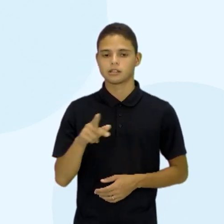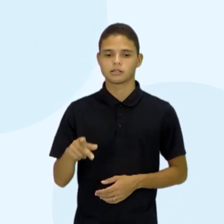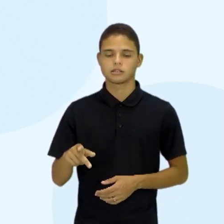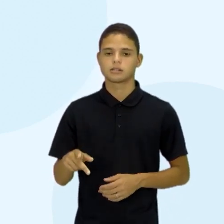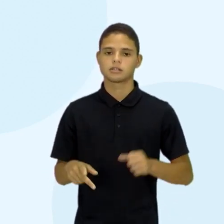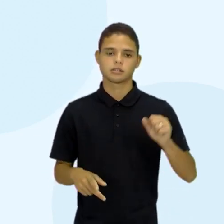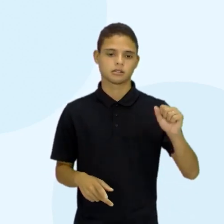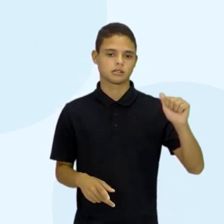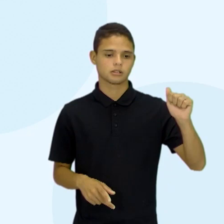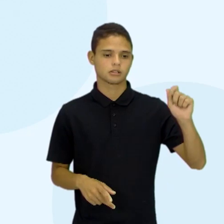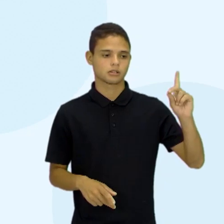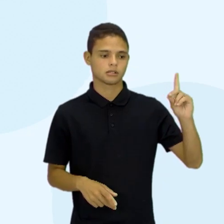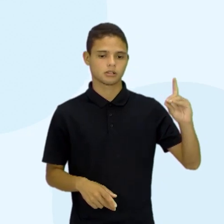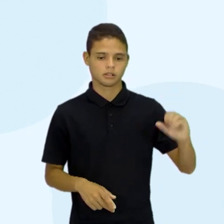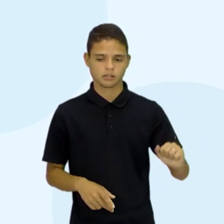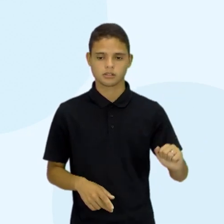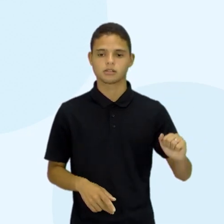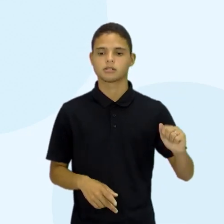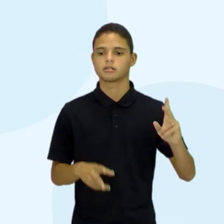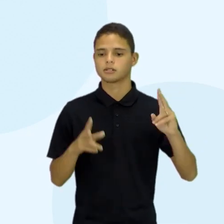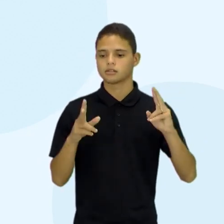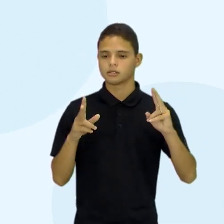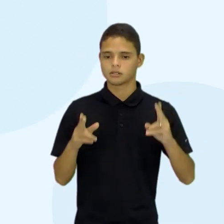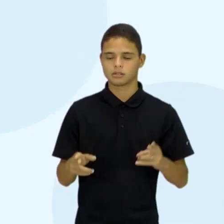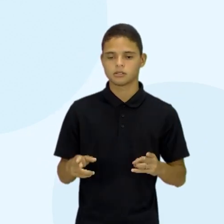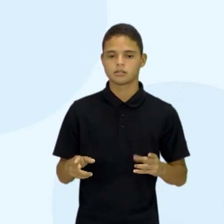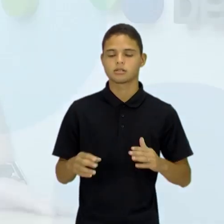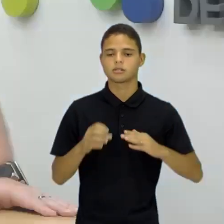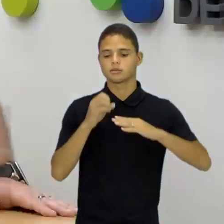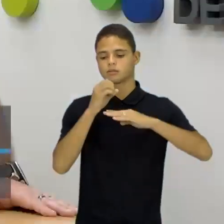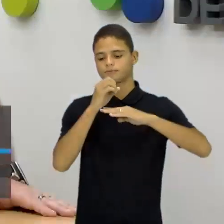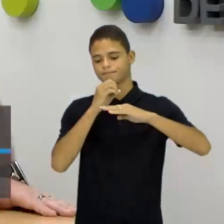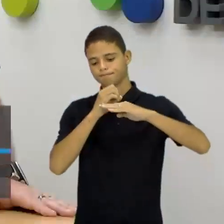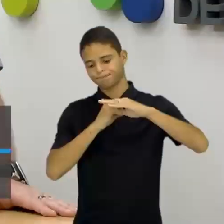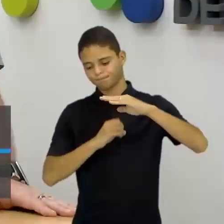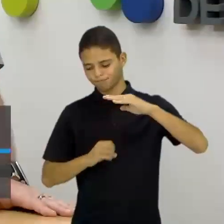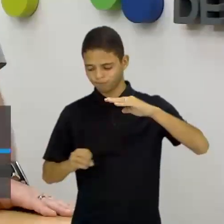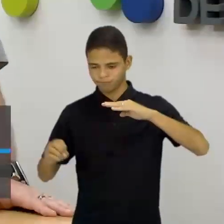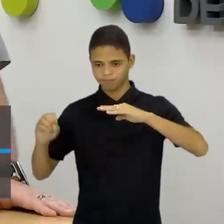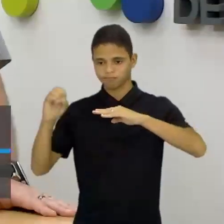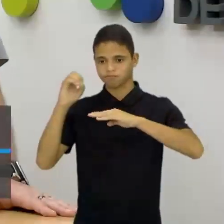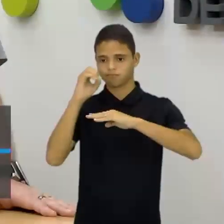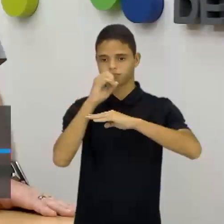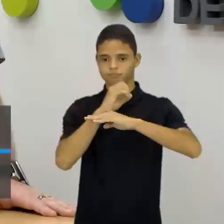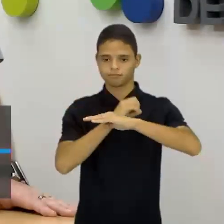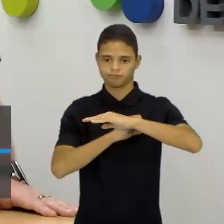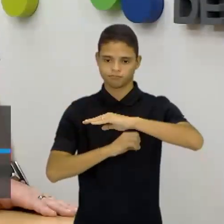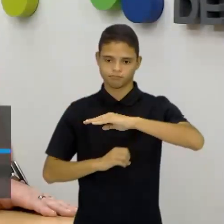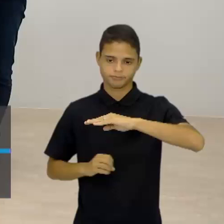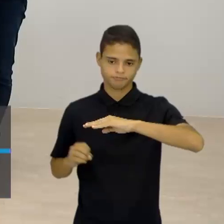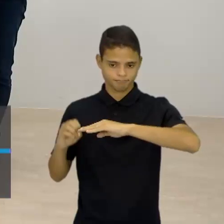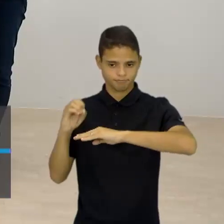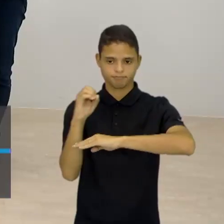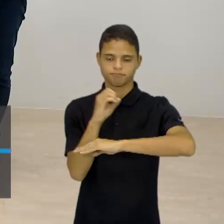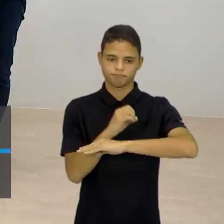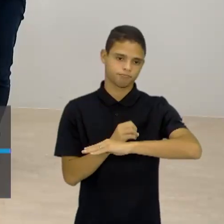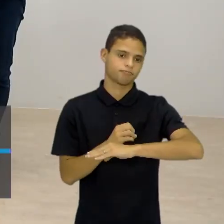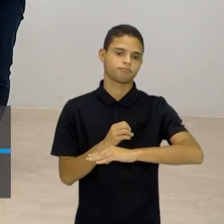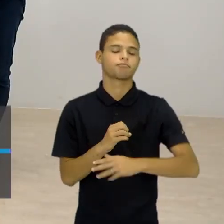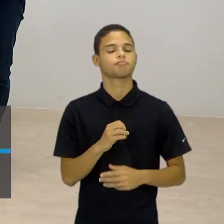fala assim como pôr do sol sim como pôr do sol né falou assim ó um ângulo de 30° olha só